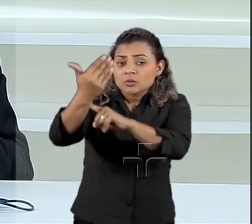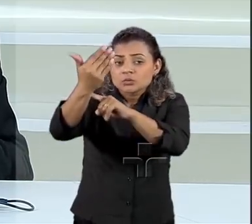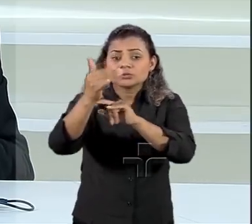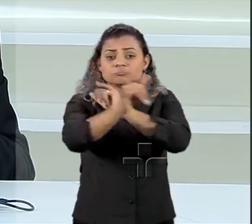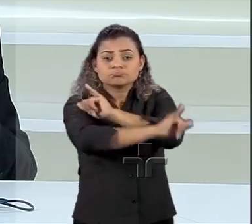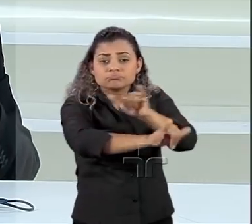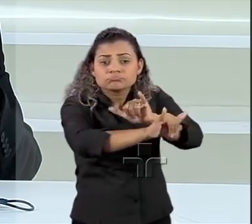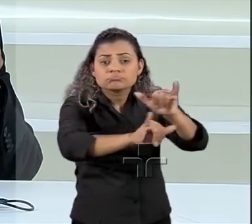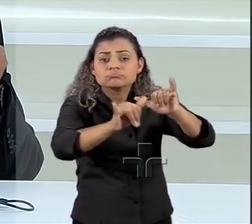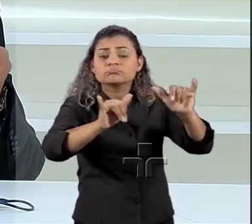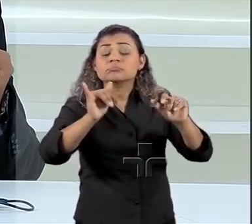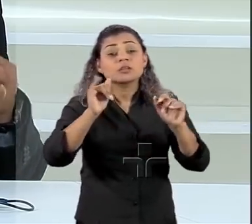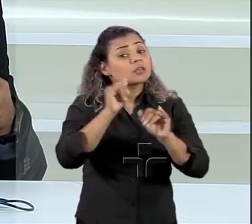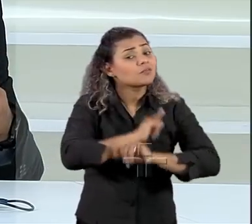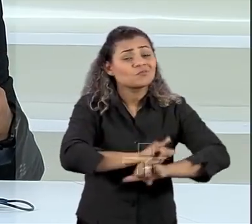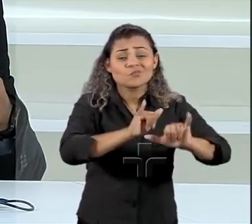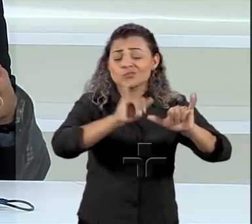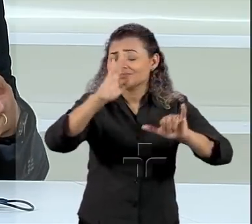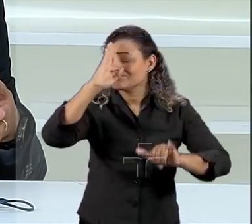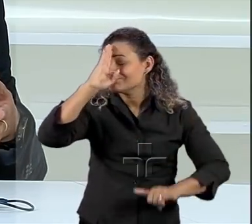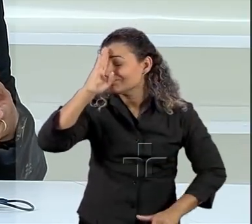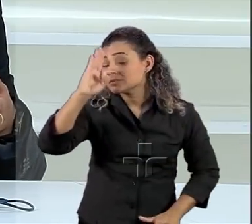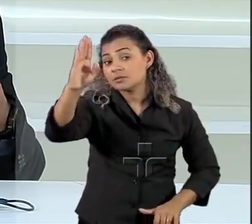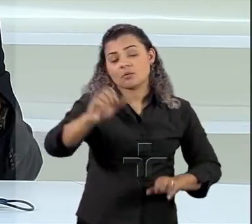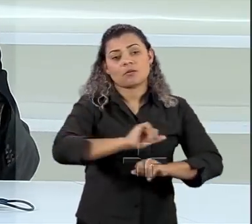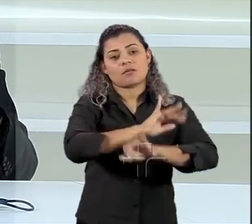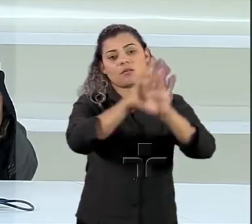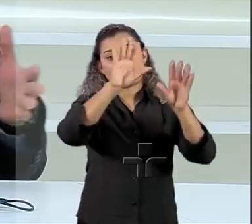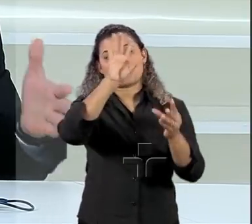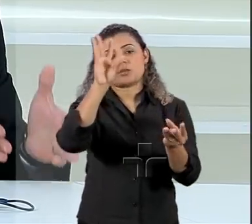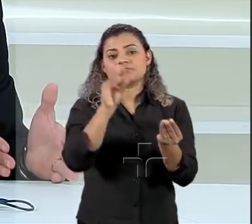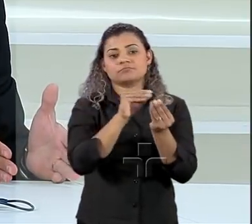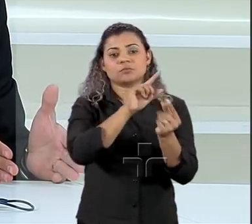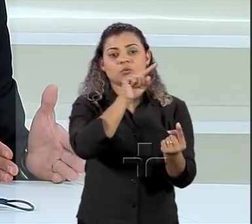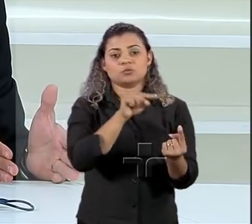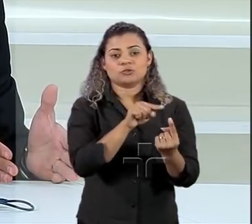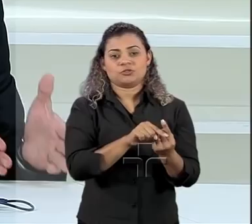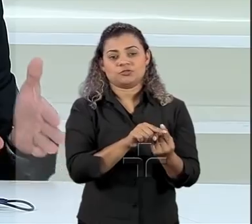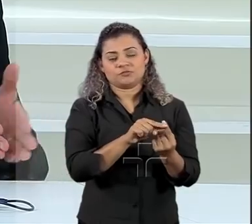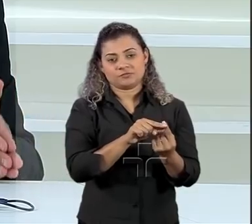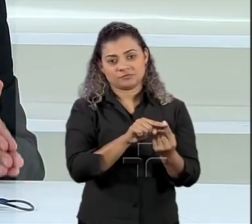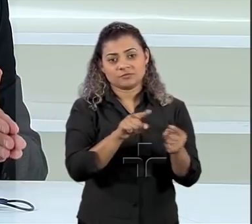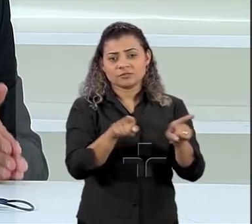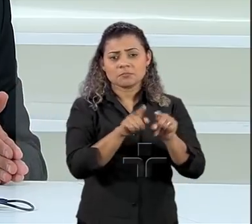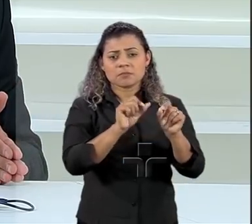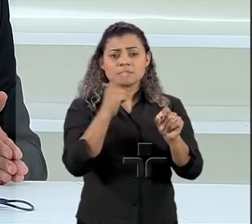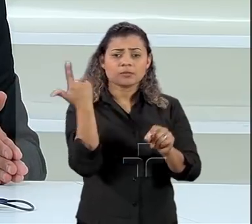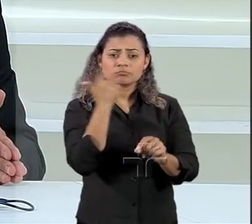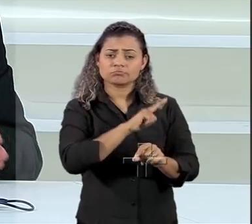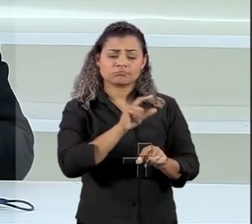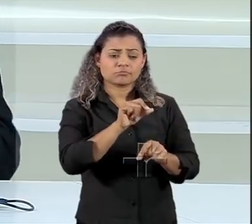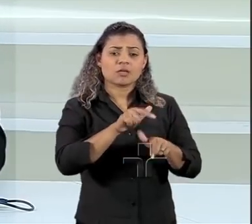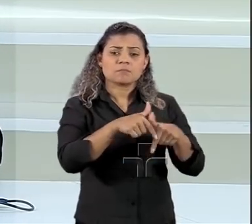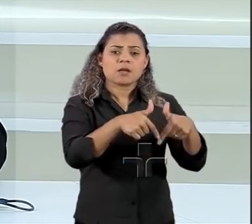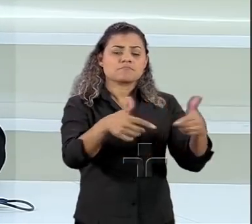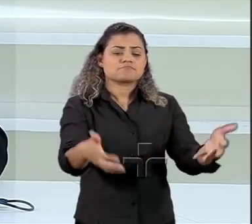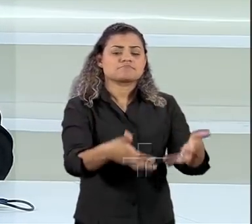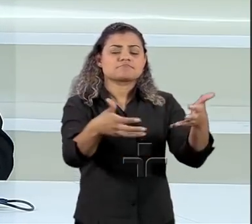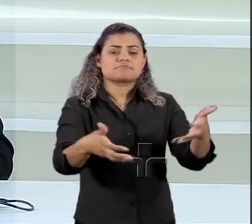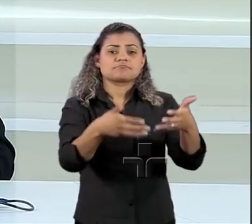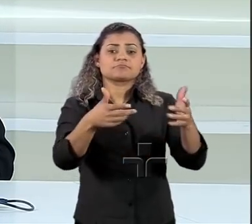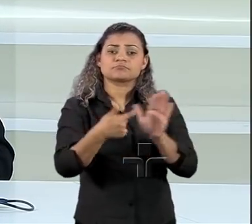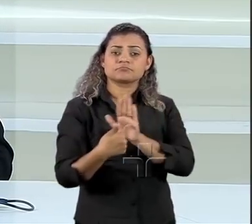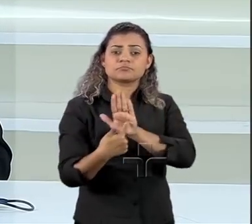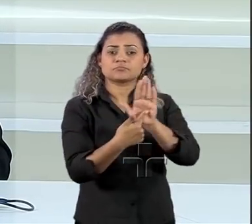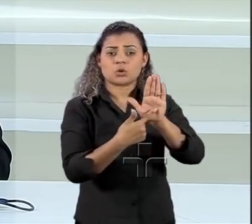mais informação clara e objetiva da repercussão de decisões que nós tomamos rotineiramente e que impactam